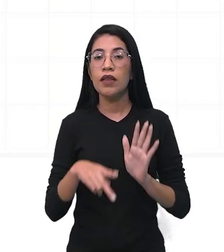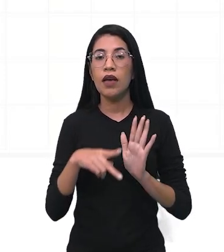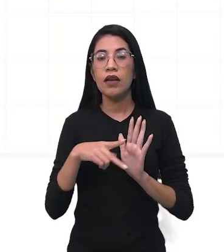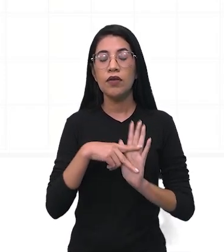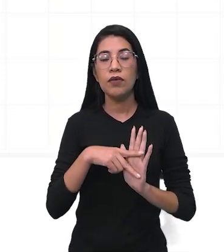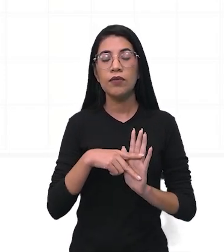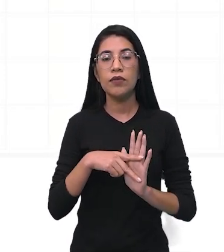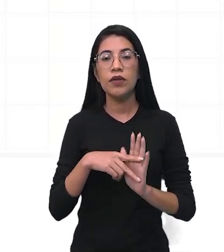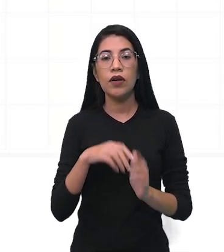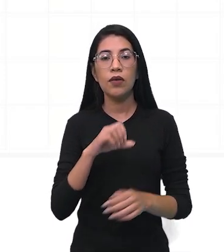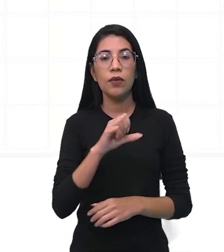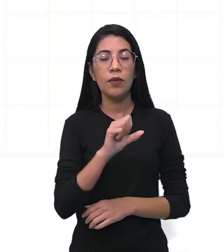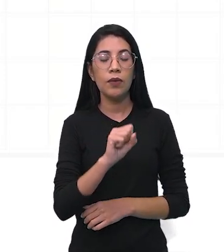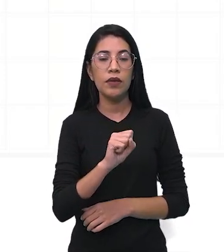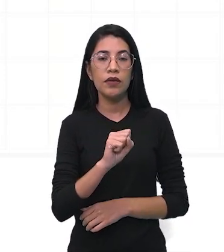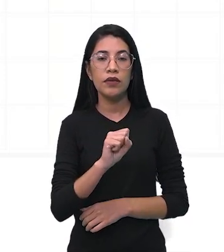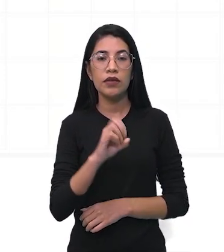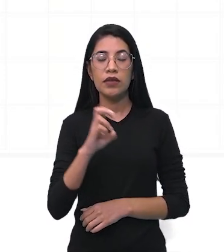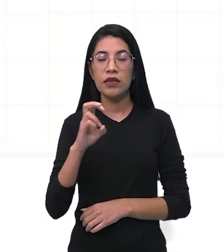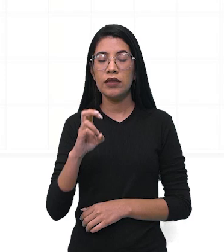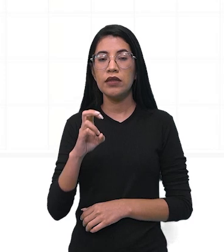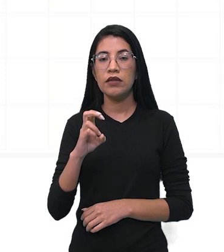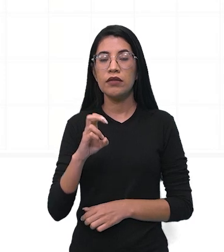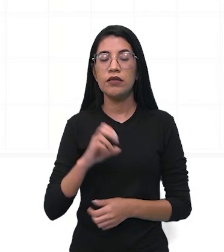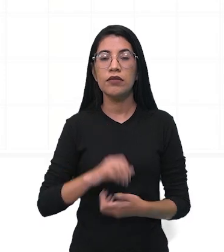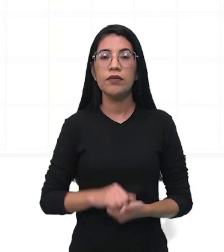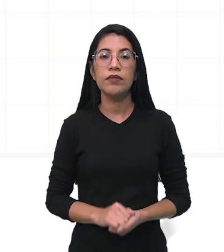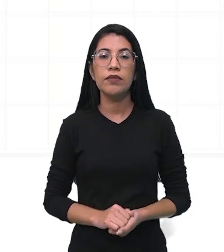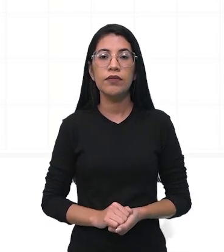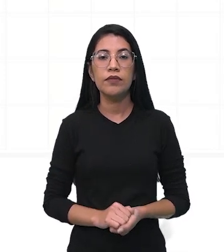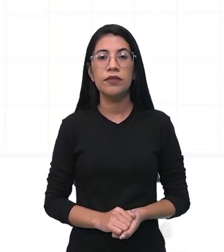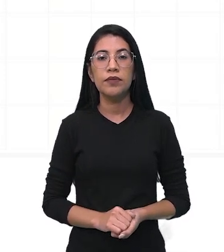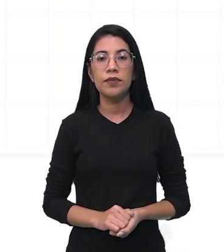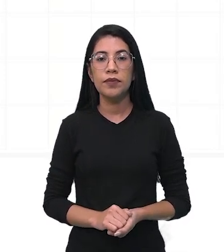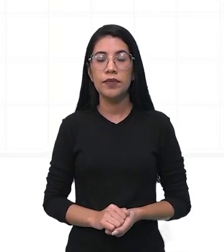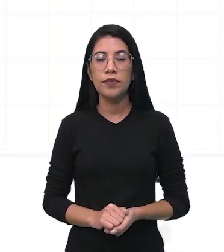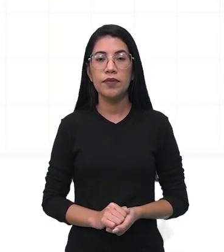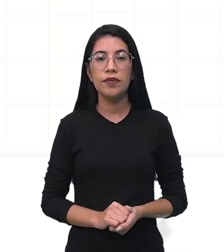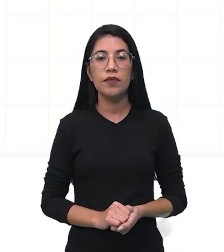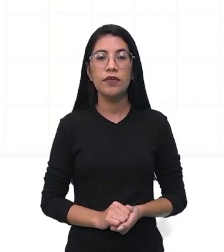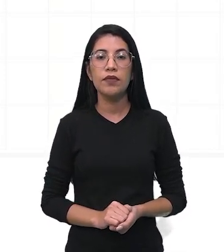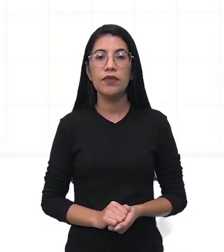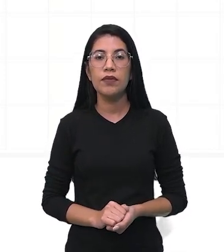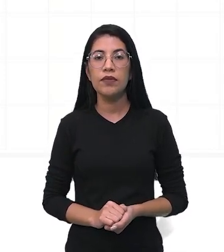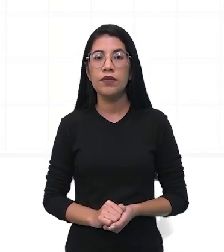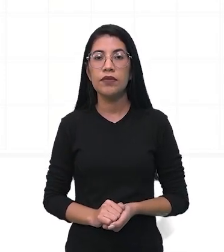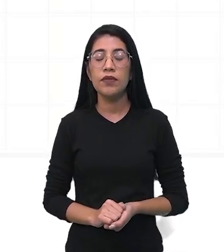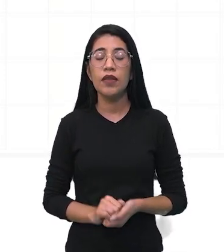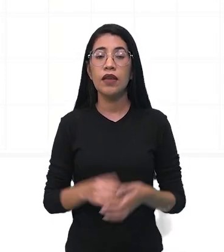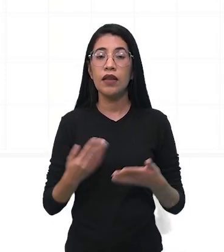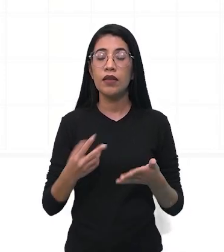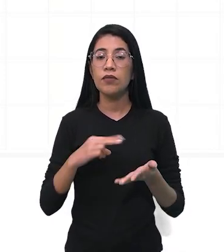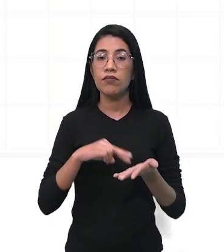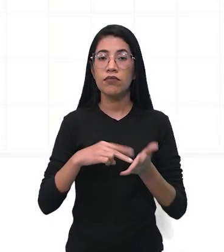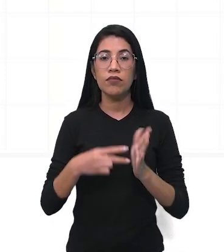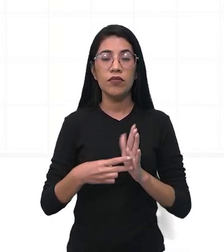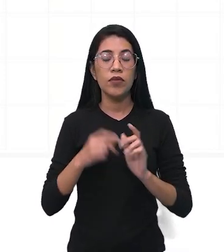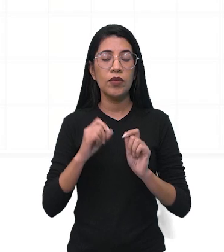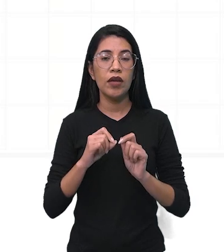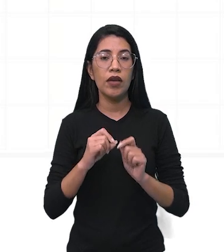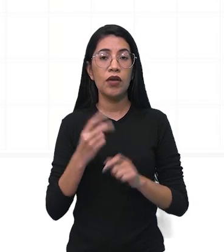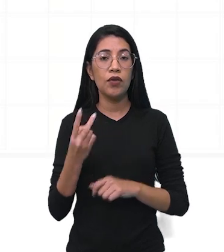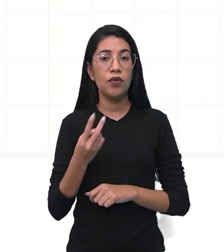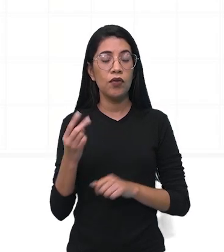resulta 85. Ou seja, nesse caso aí, ó, o fogão, ele vai